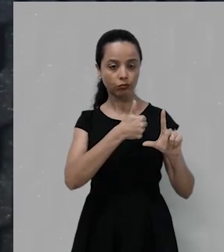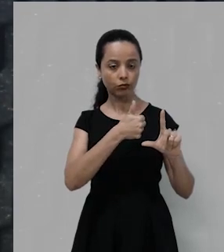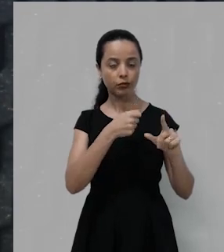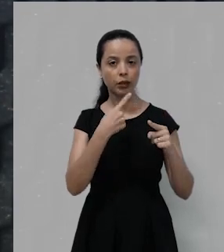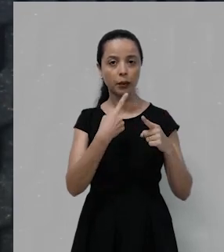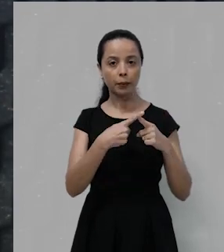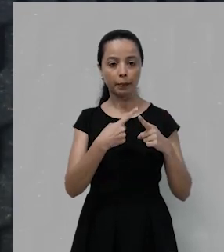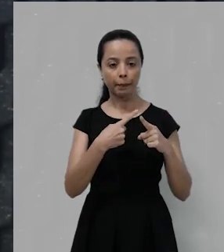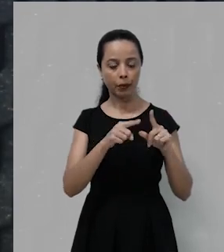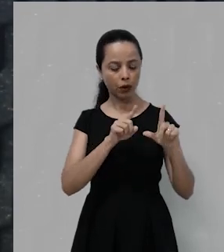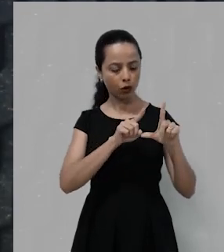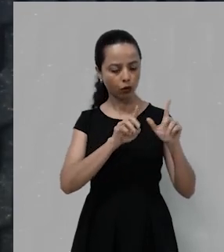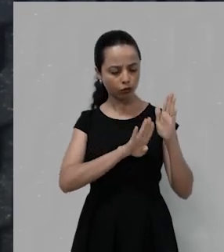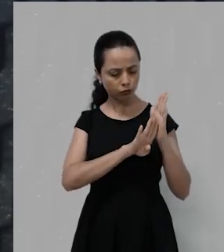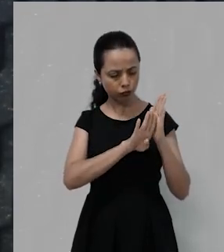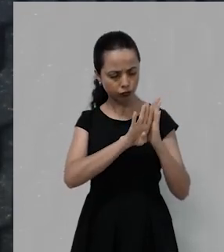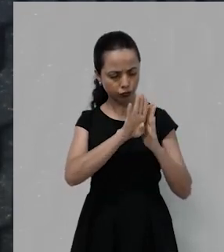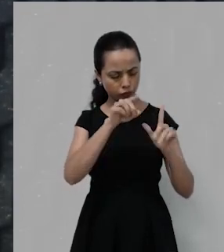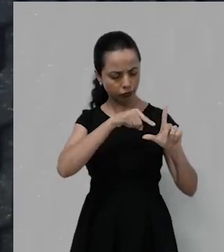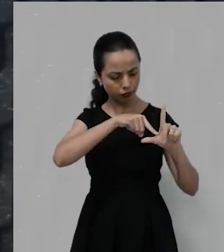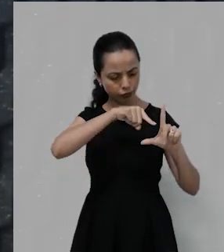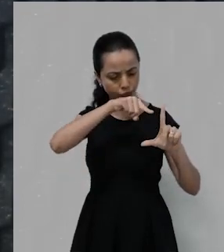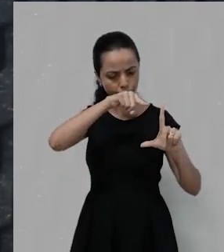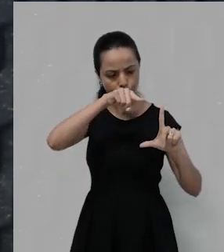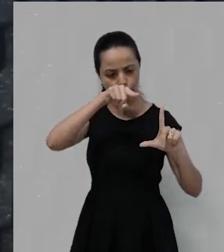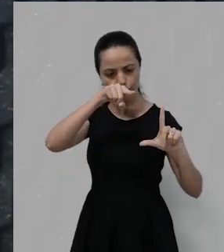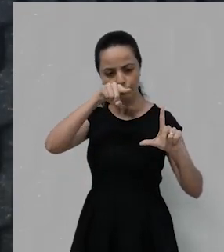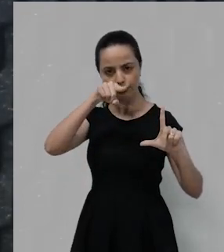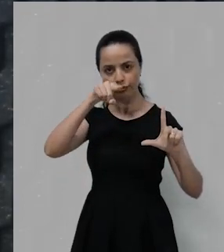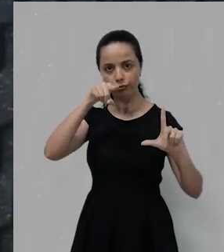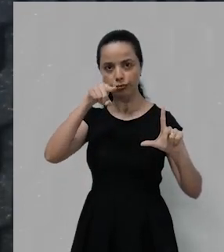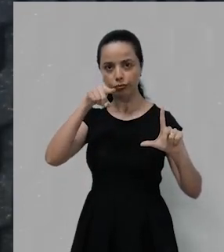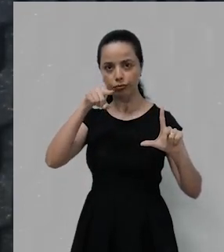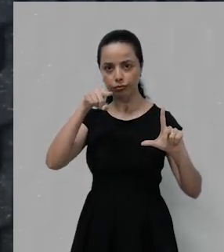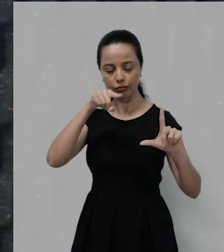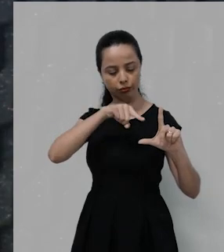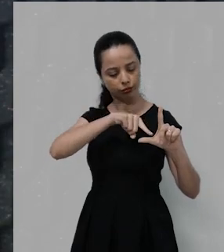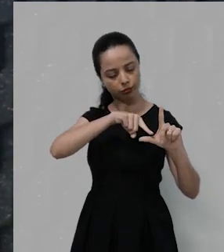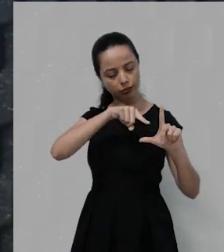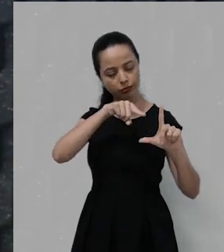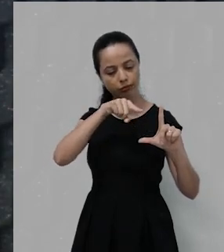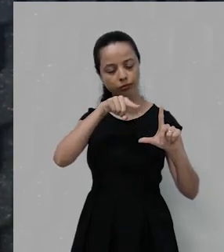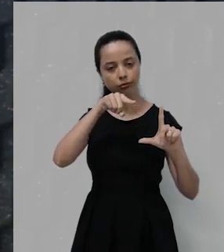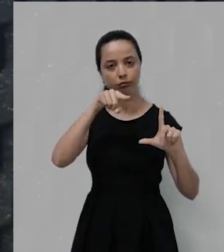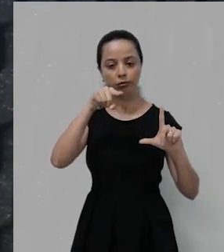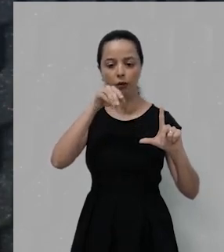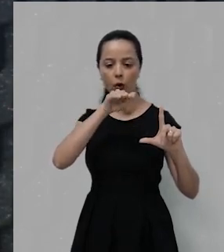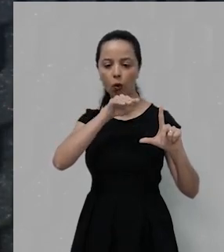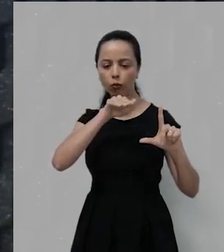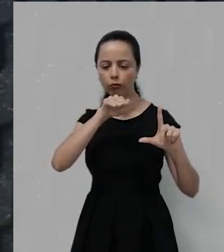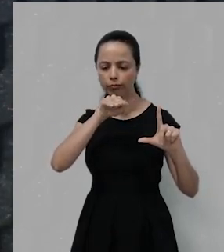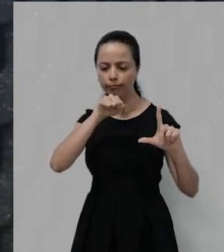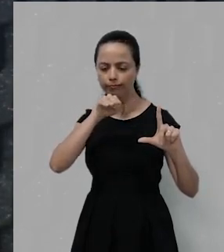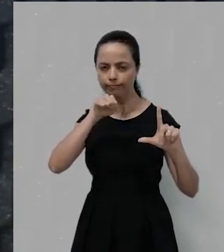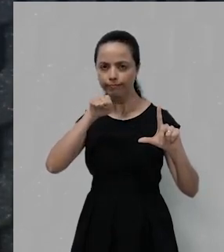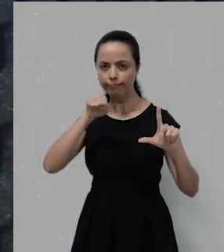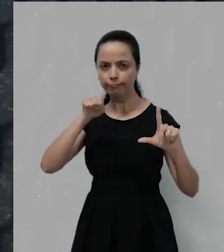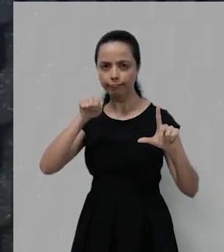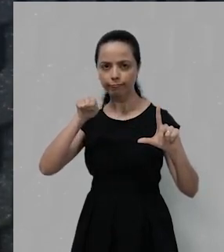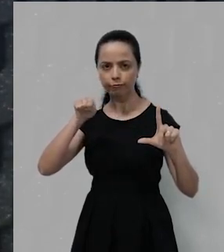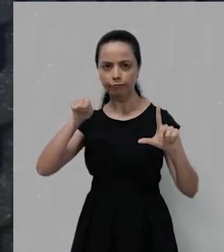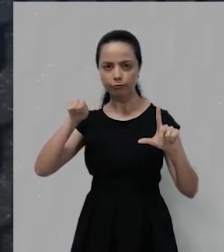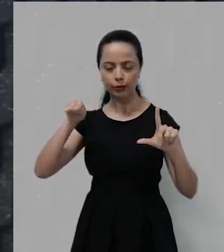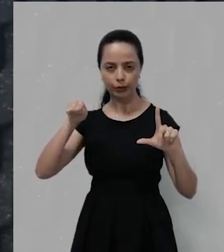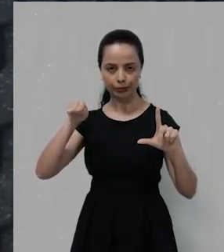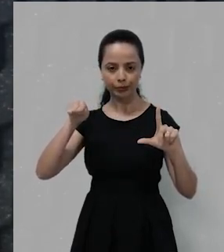ele é acentuado. Quando essa densidade populacional ela alcança o seu equilíbrio, logicamente que